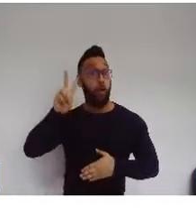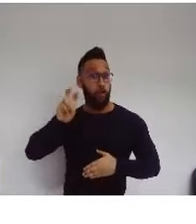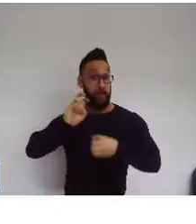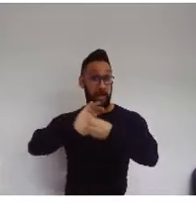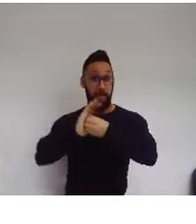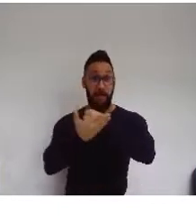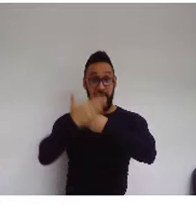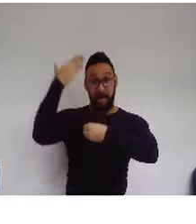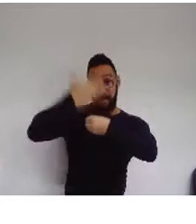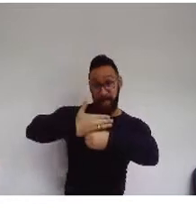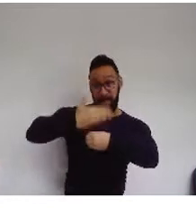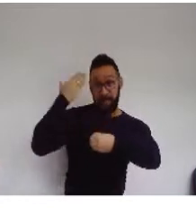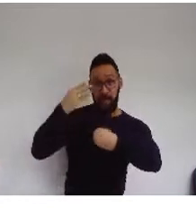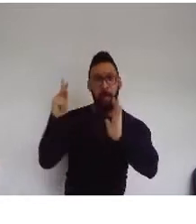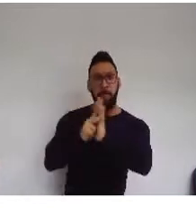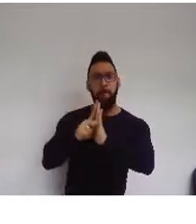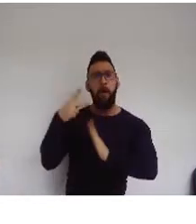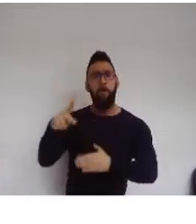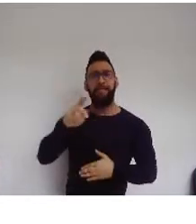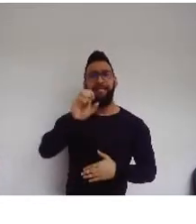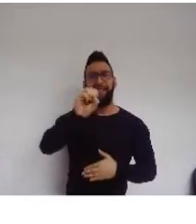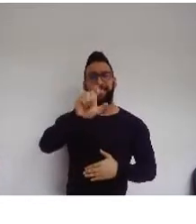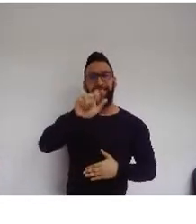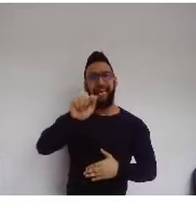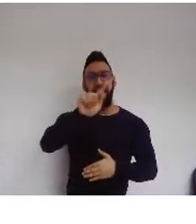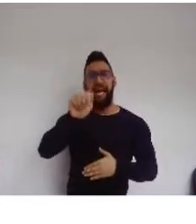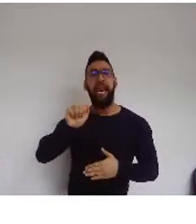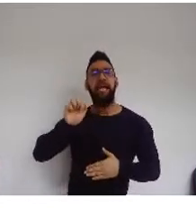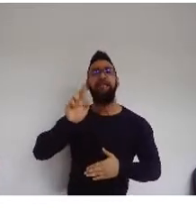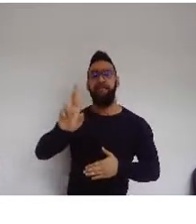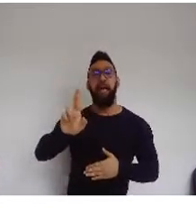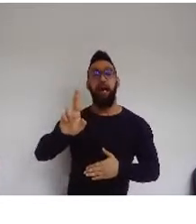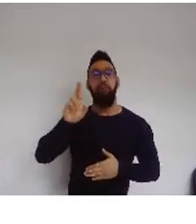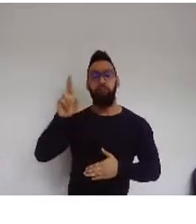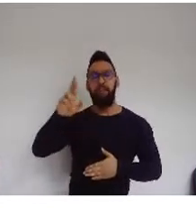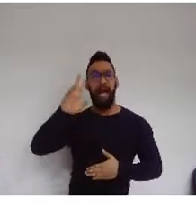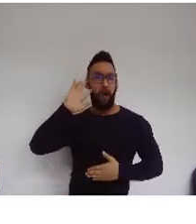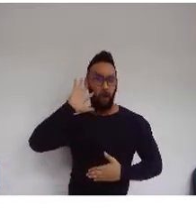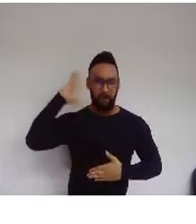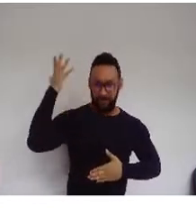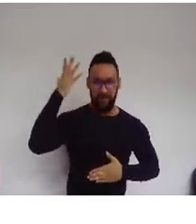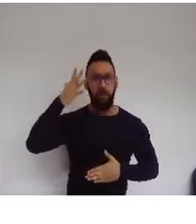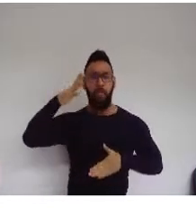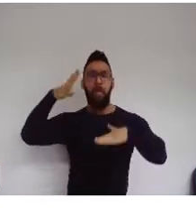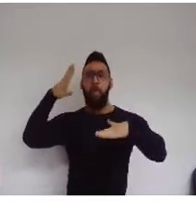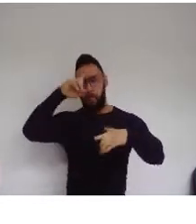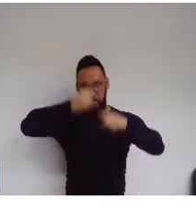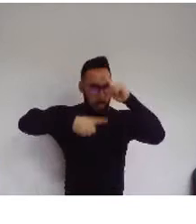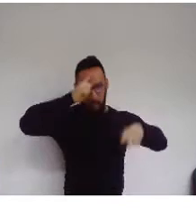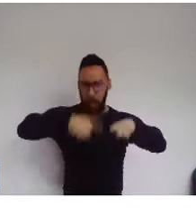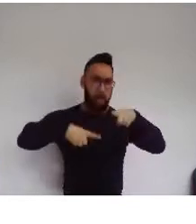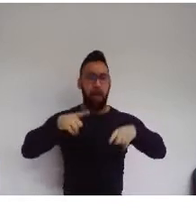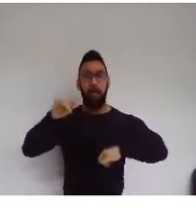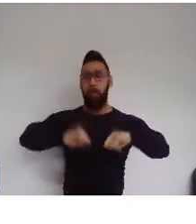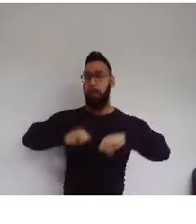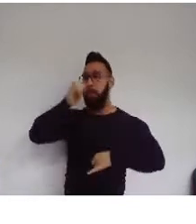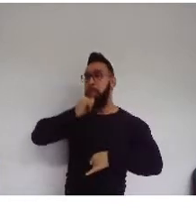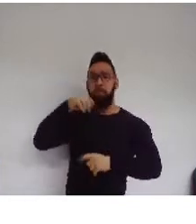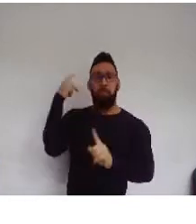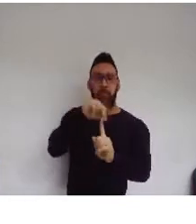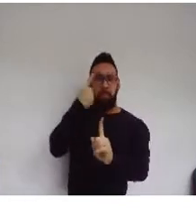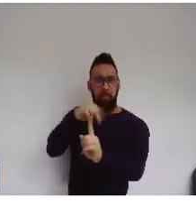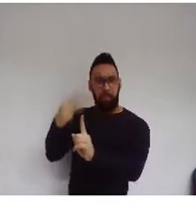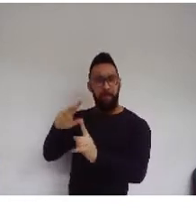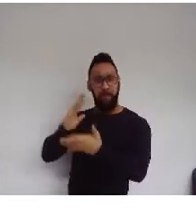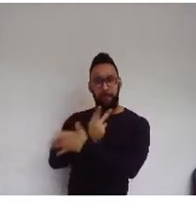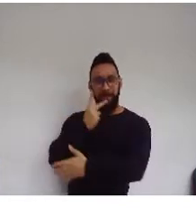na ditadura salazarista em Portugal. É o tipo de museu que nós precisamos ter no Brasil. Porque se a gente tivesse um museu assim, a gente